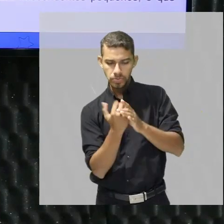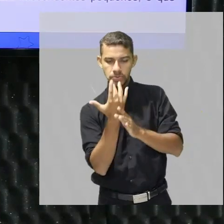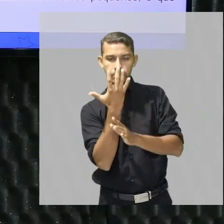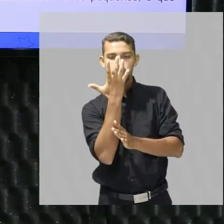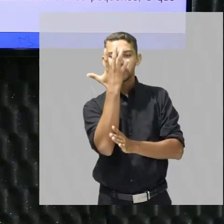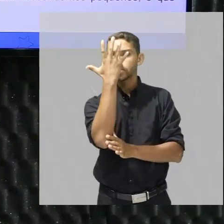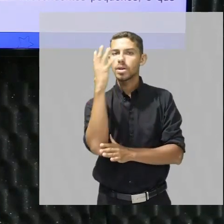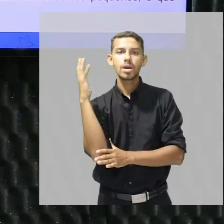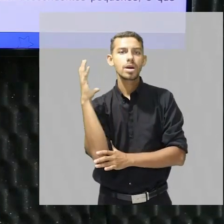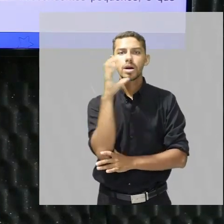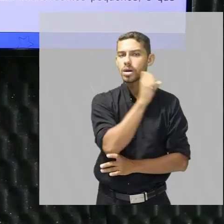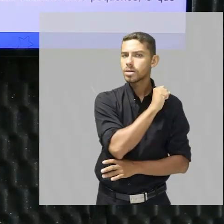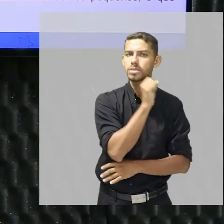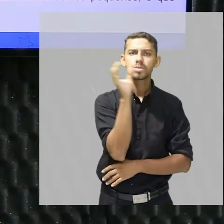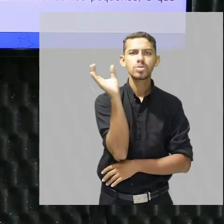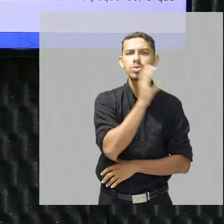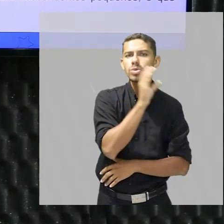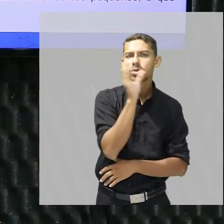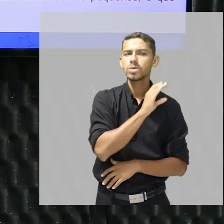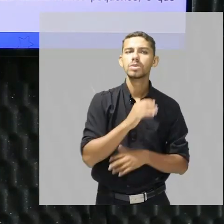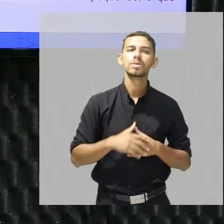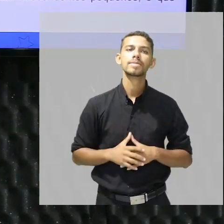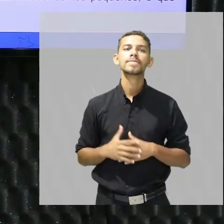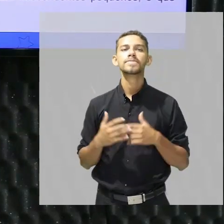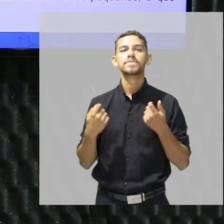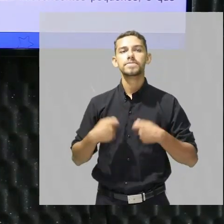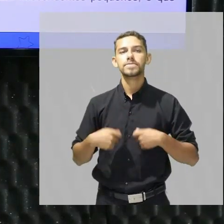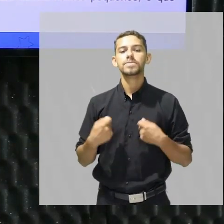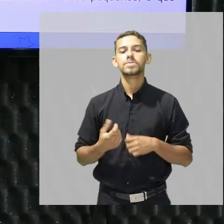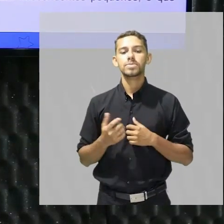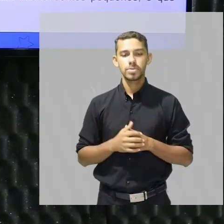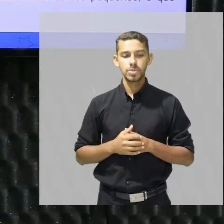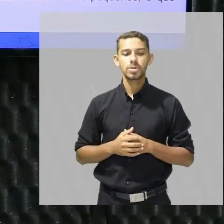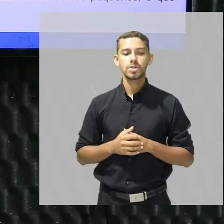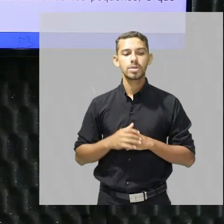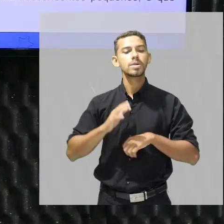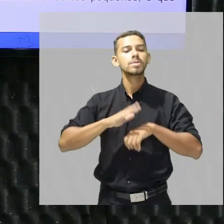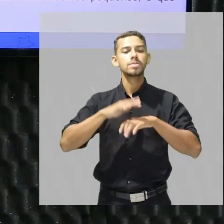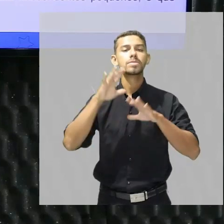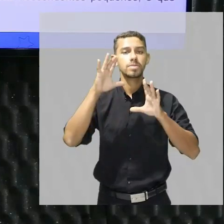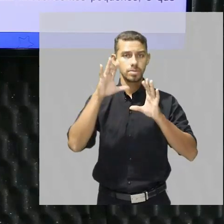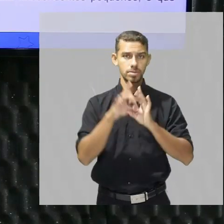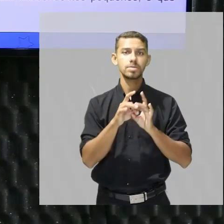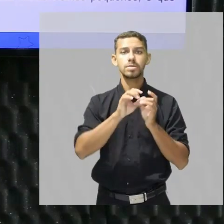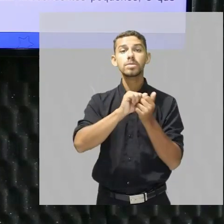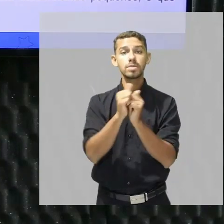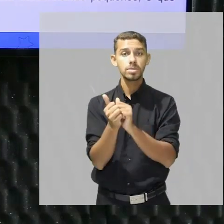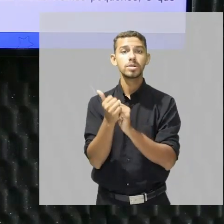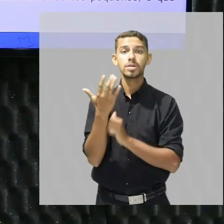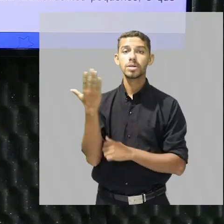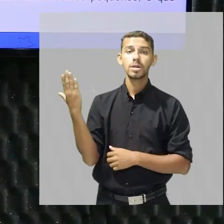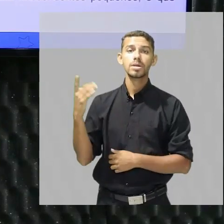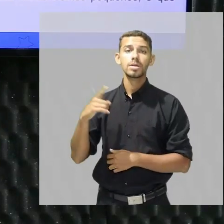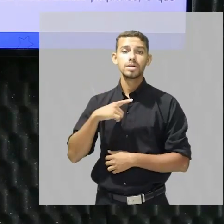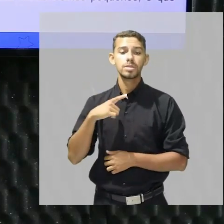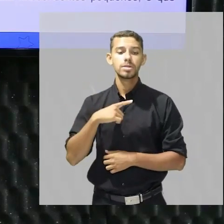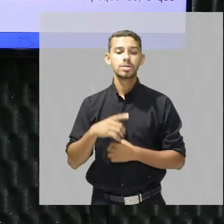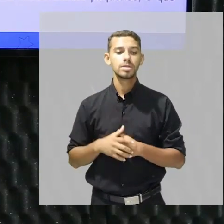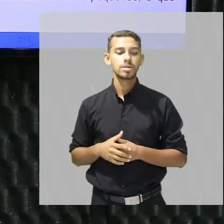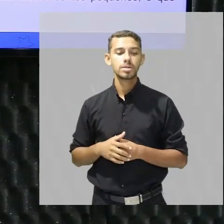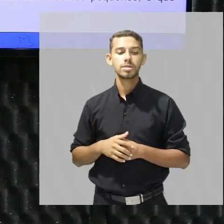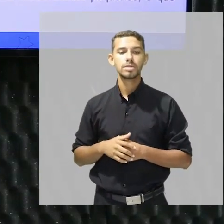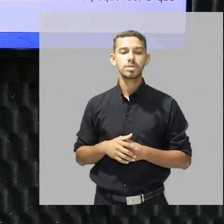reproduzir de maneira muito acelerada. Então, a estratégia 1 ela é mais adequada aqui, tá? Então, qual vai ser a